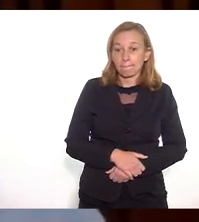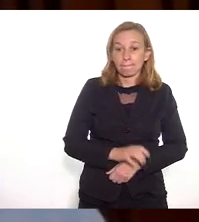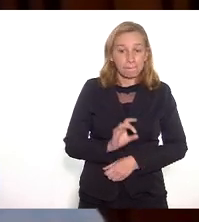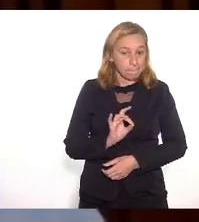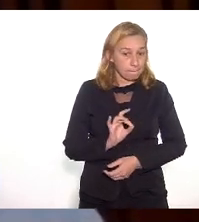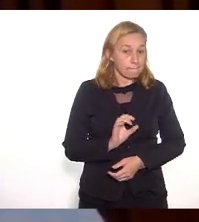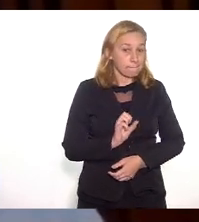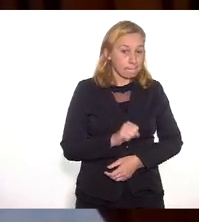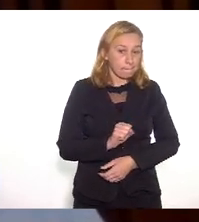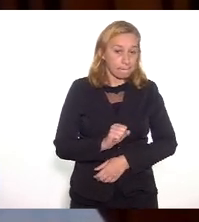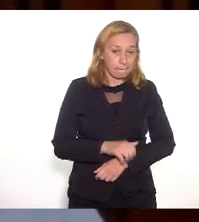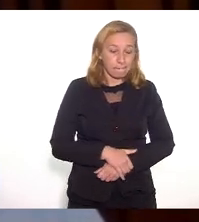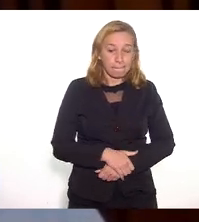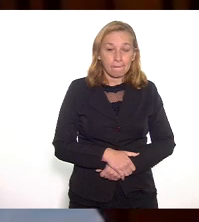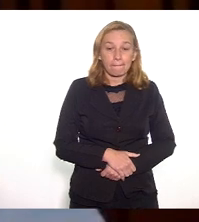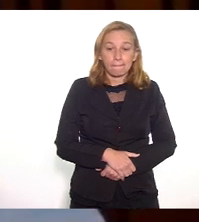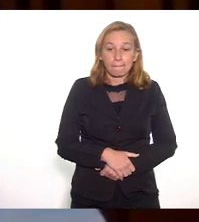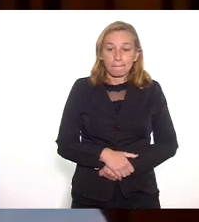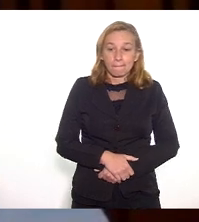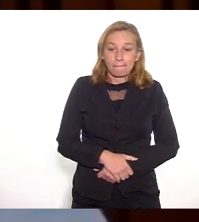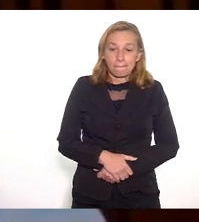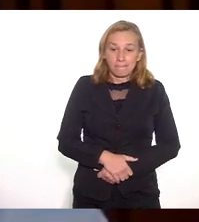Isso.